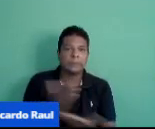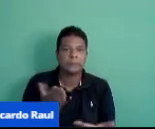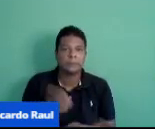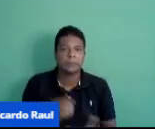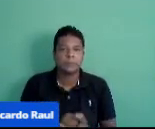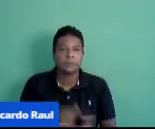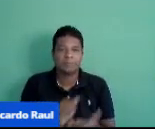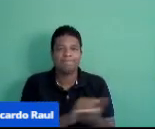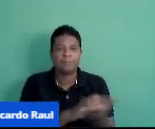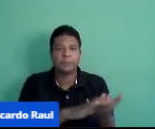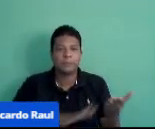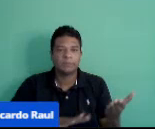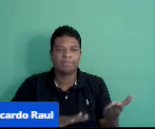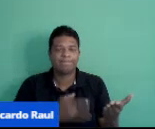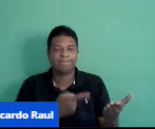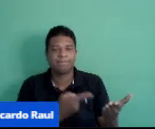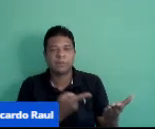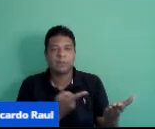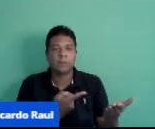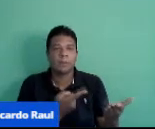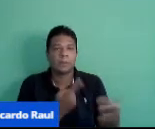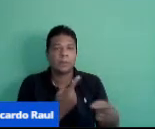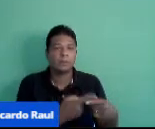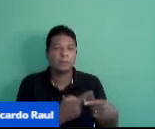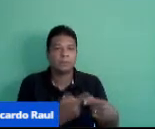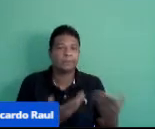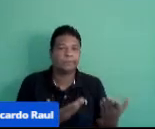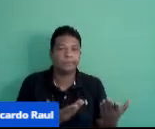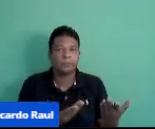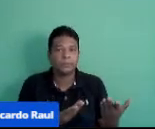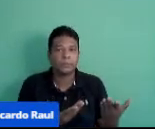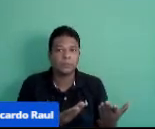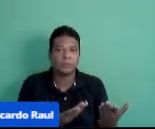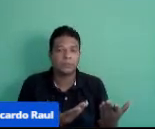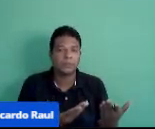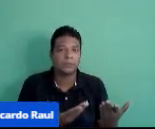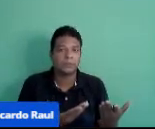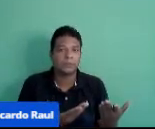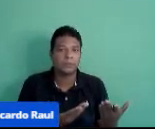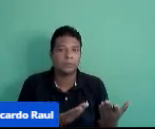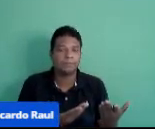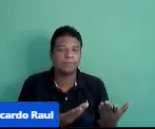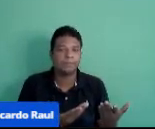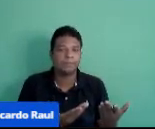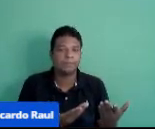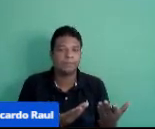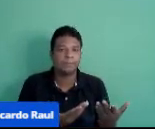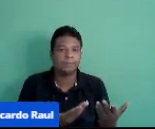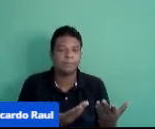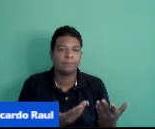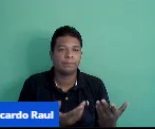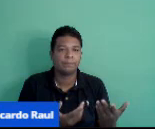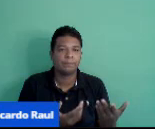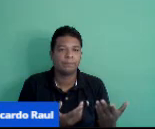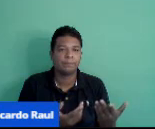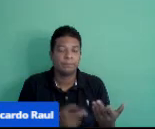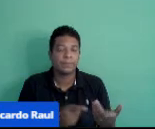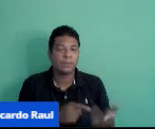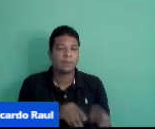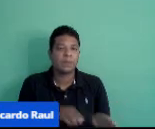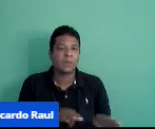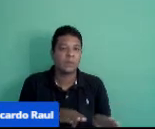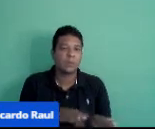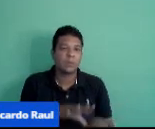muitas atividades ali, porque é isso, né? E uma coisa que eu gostei também de